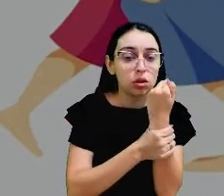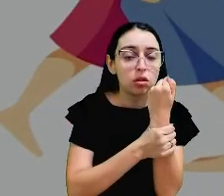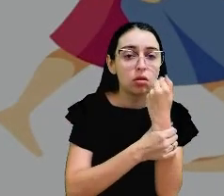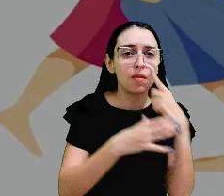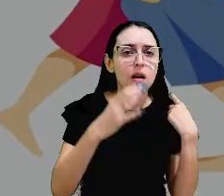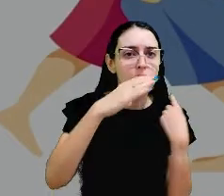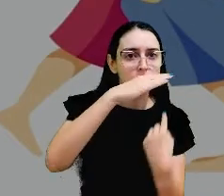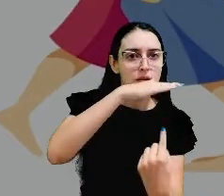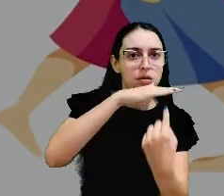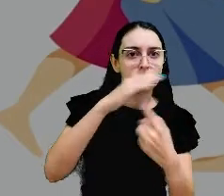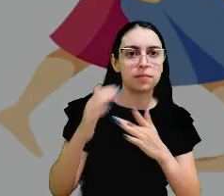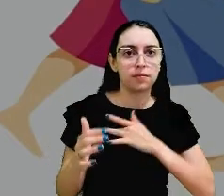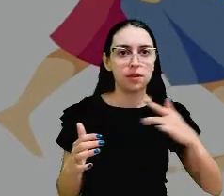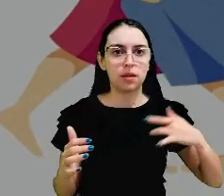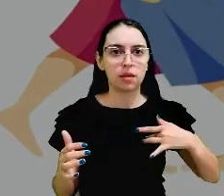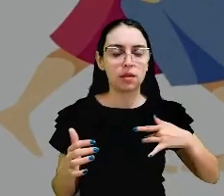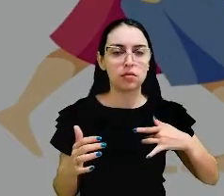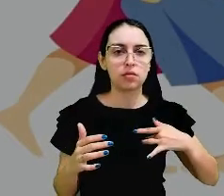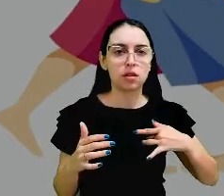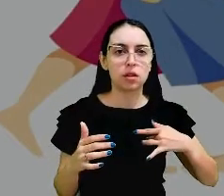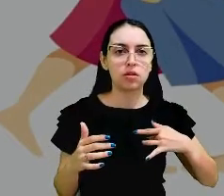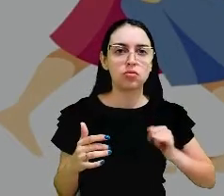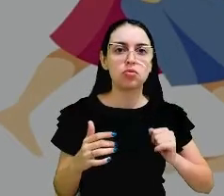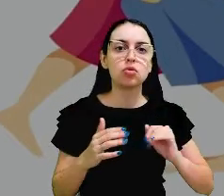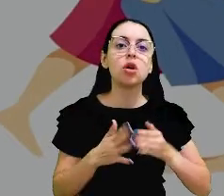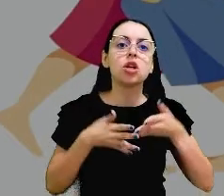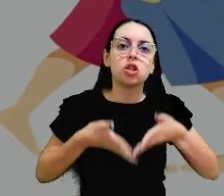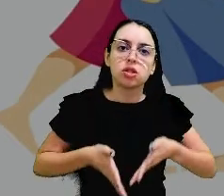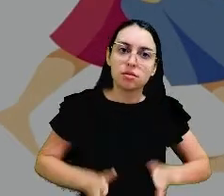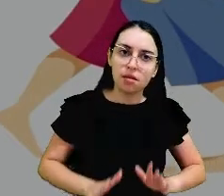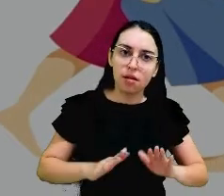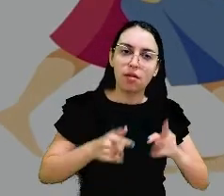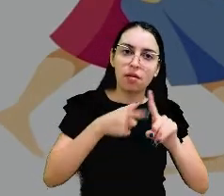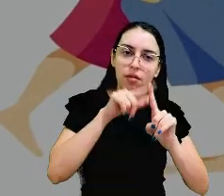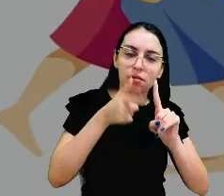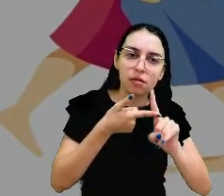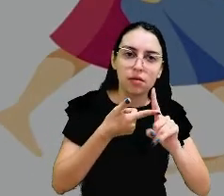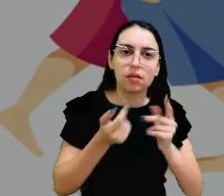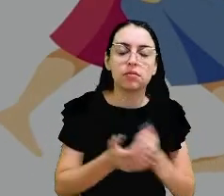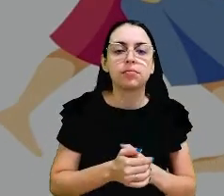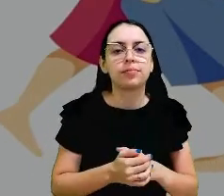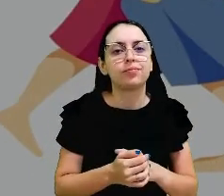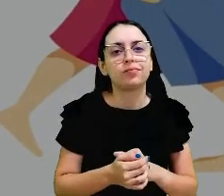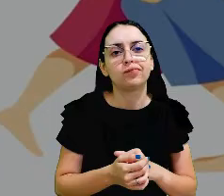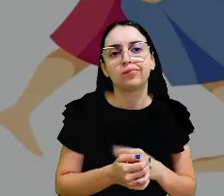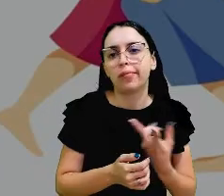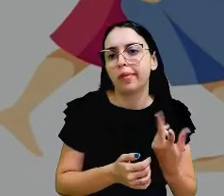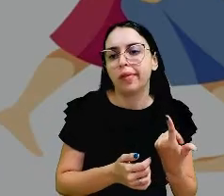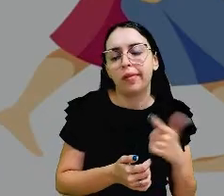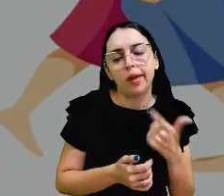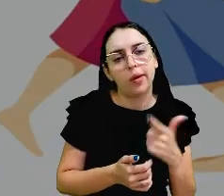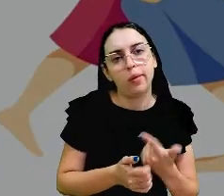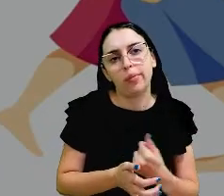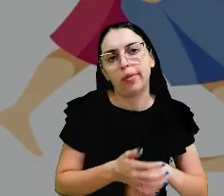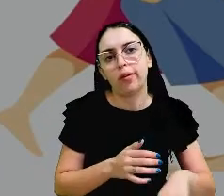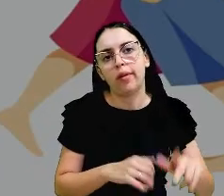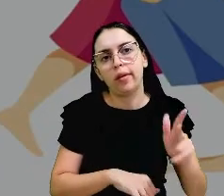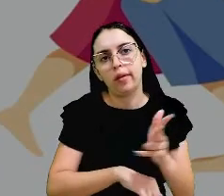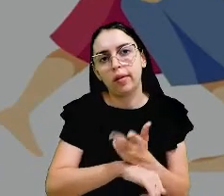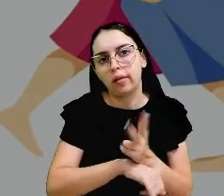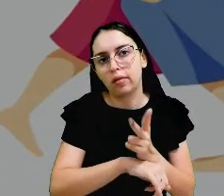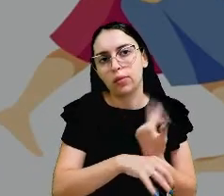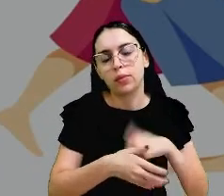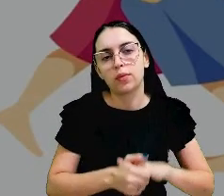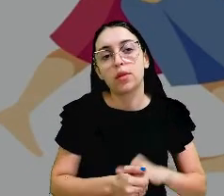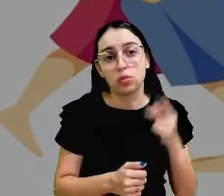universal à saúde reprodutiva e aos direitos reprodutivos, que é exatamente o que não aconteceu no documentário que